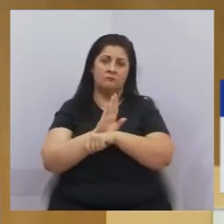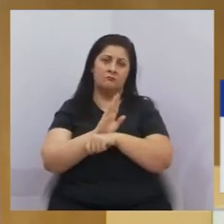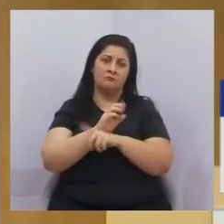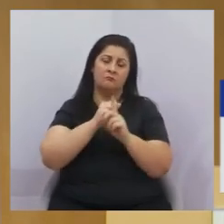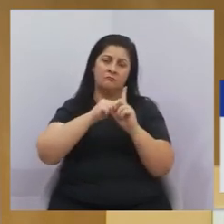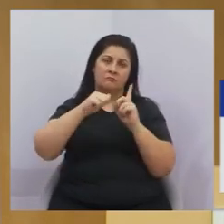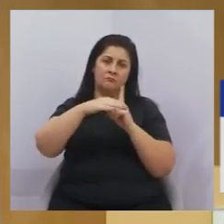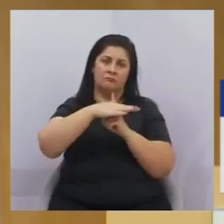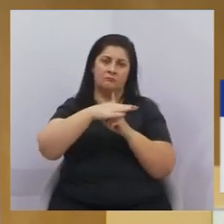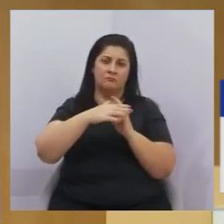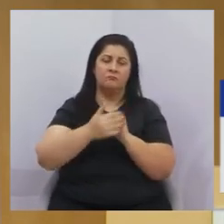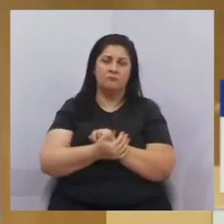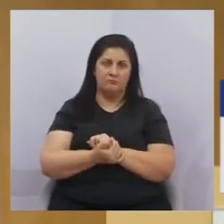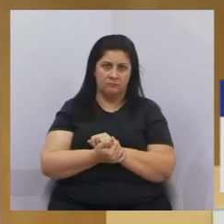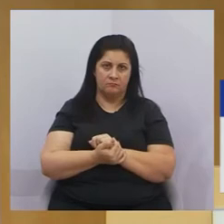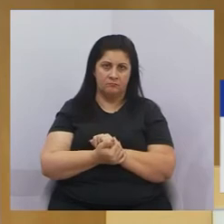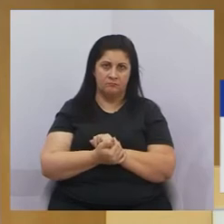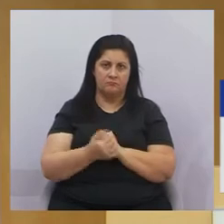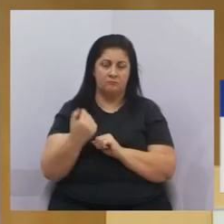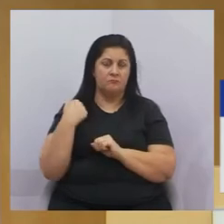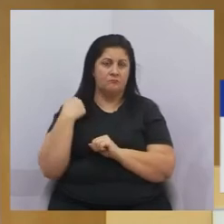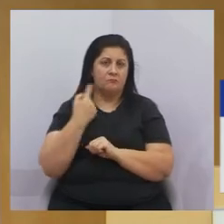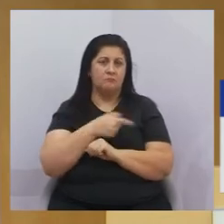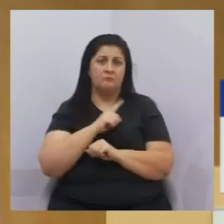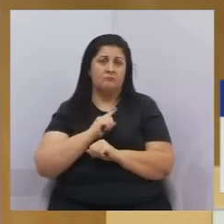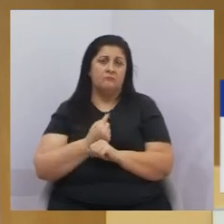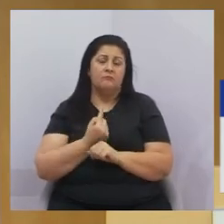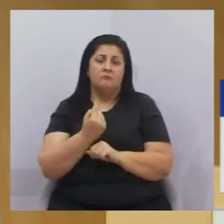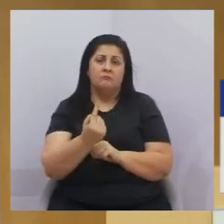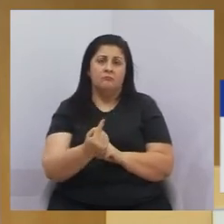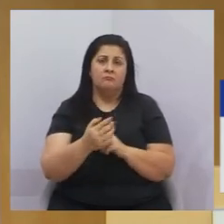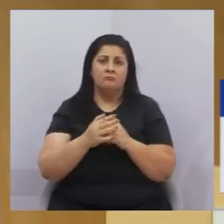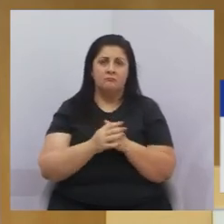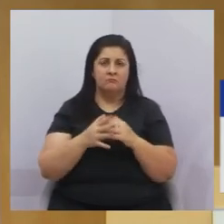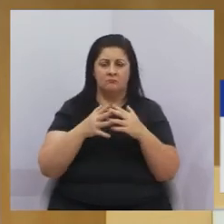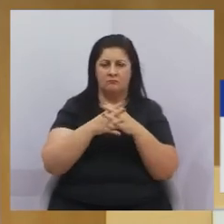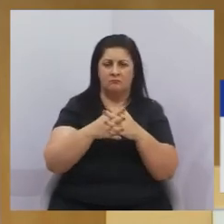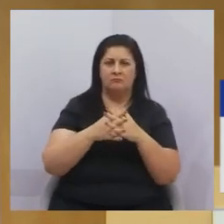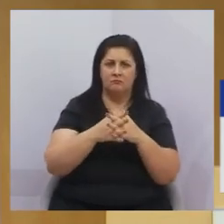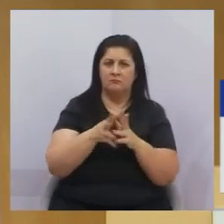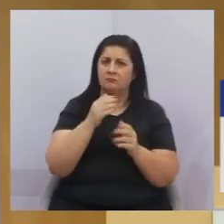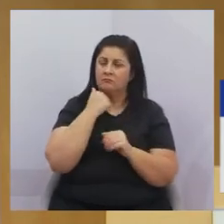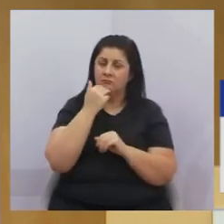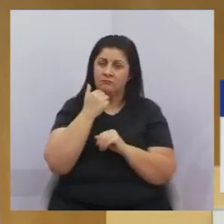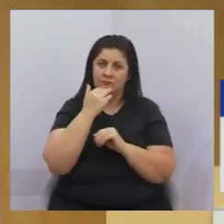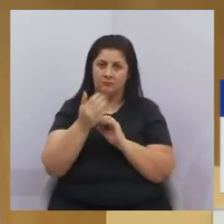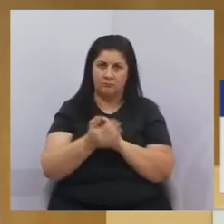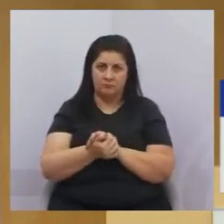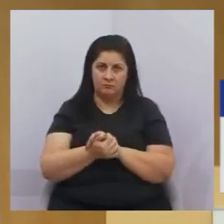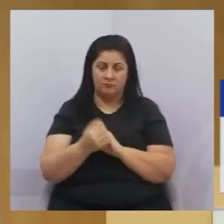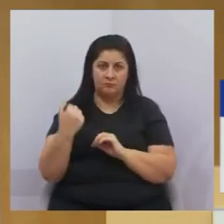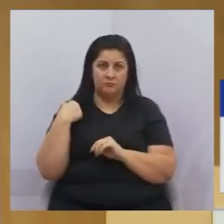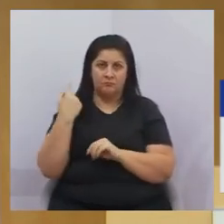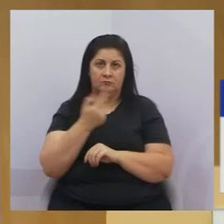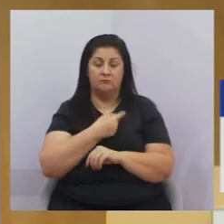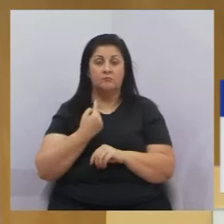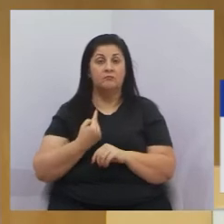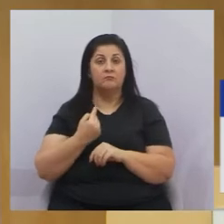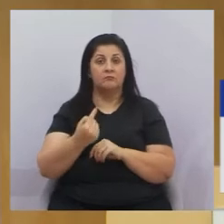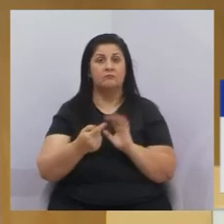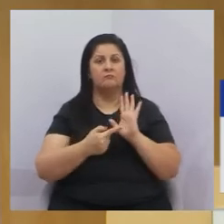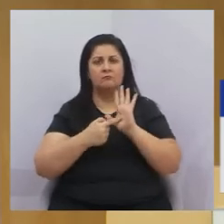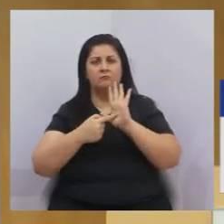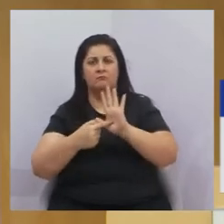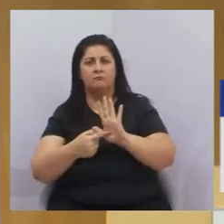sociedade. Nós não estamos aqui para impedir nem ser obstáculo de ninguém, e nem de nada. Nós estamos aqui para apresentar as